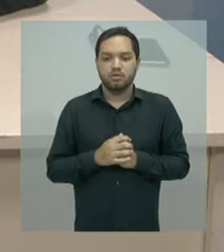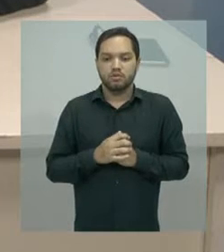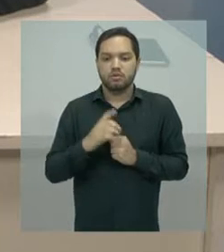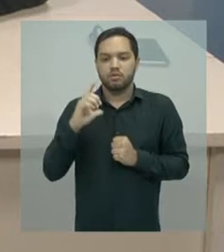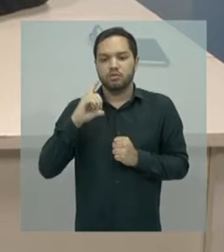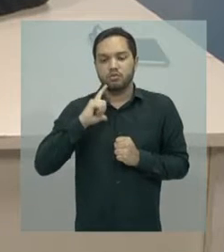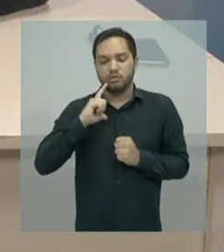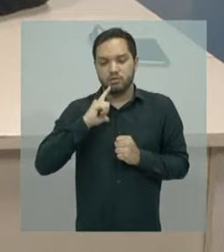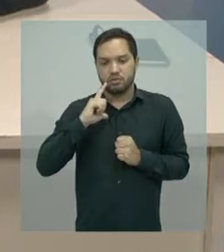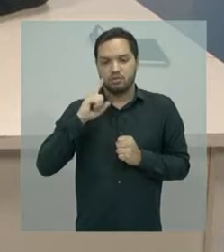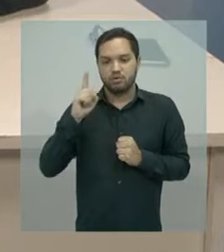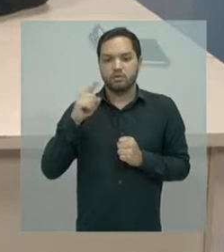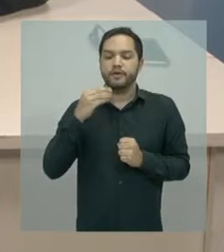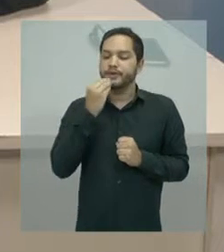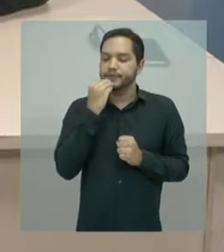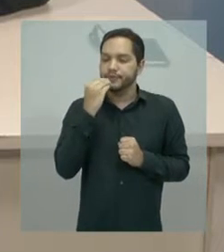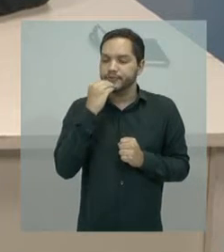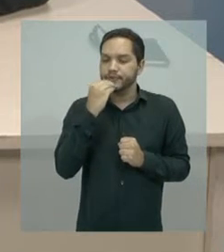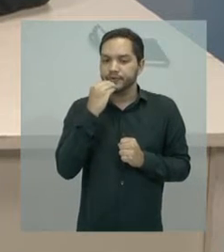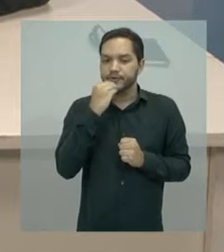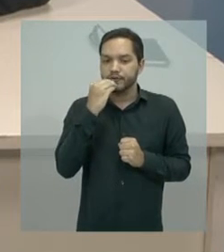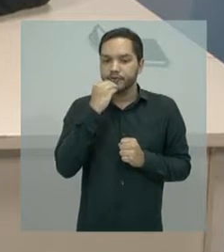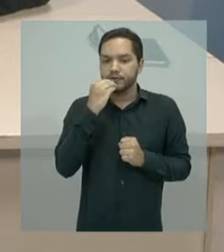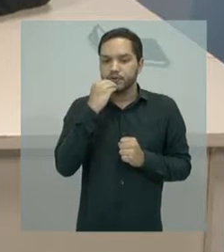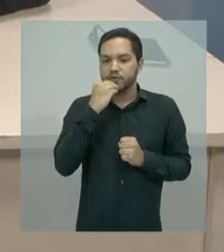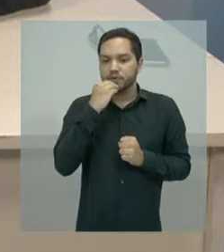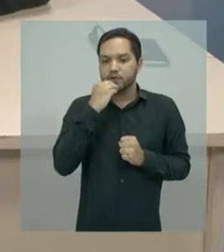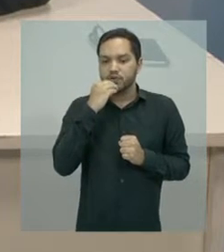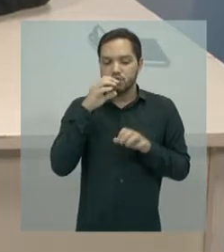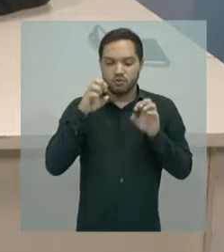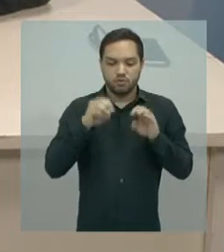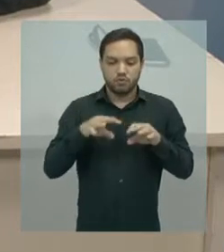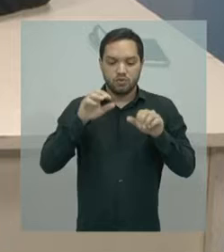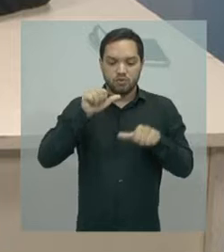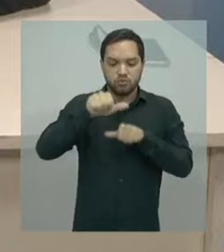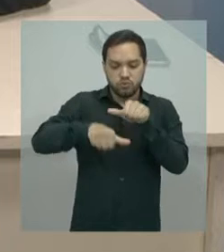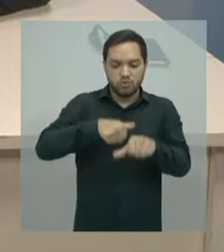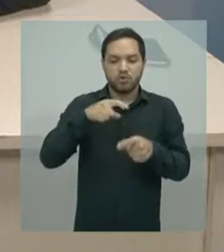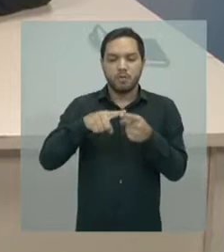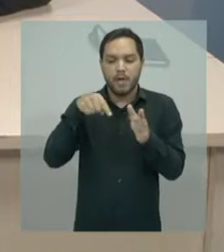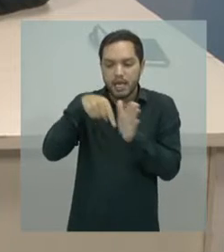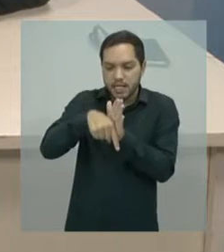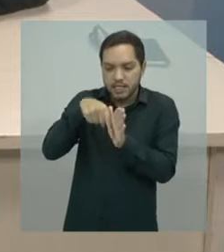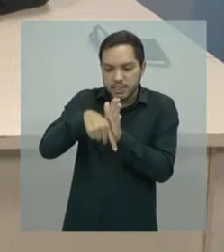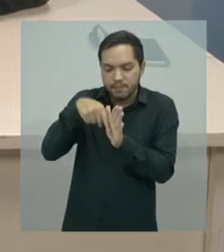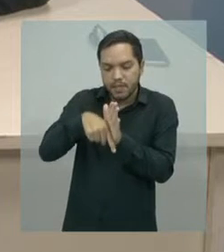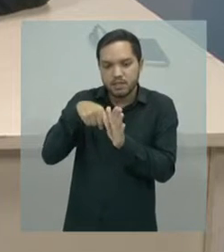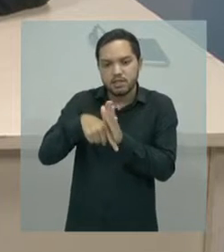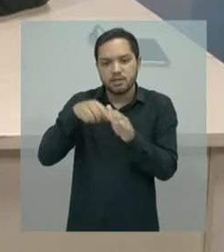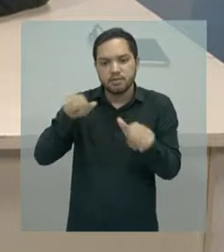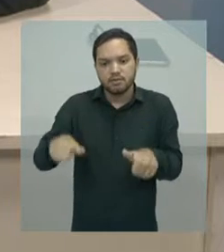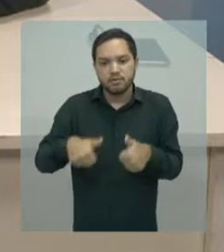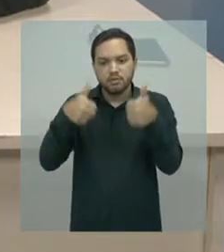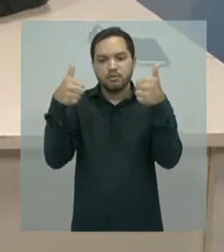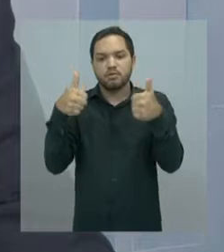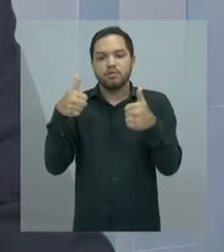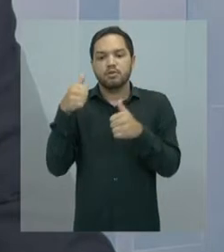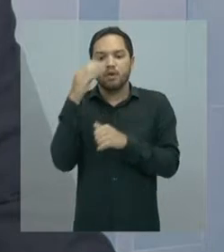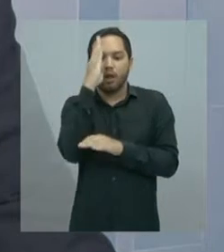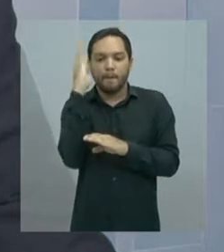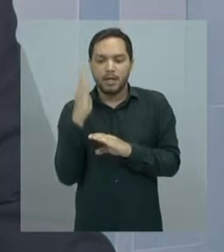né? Ele era para poder fazer a revolução da educação, do ensino, da pesquisa no Brasil. E transformar o país num país